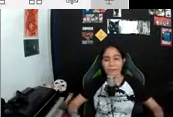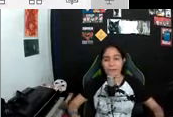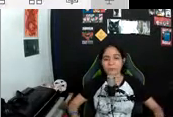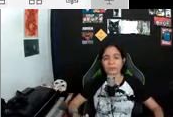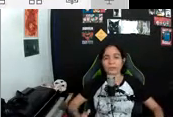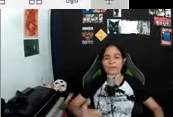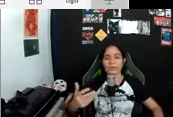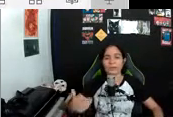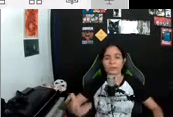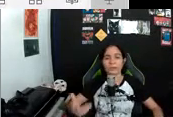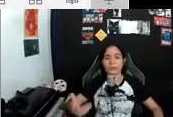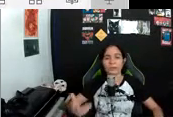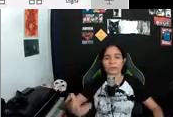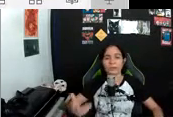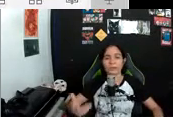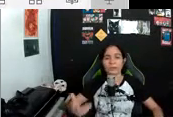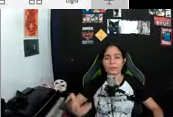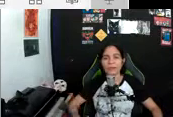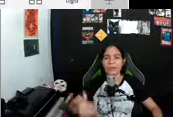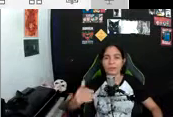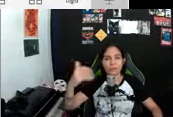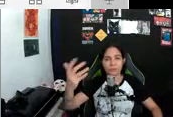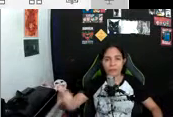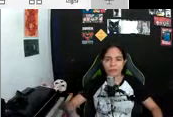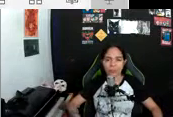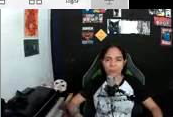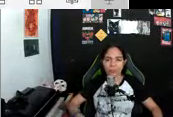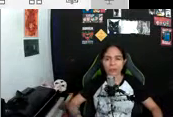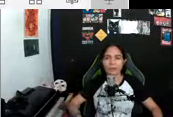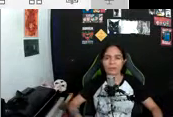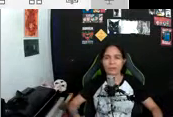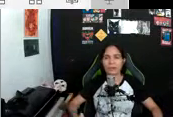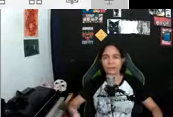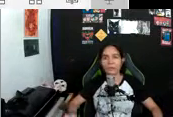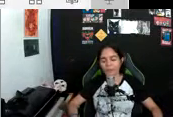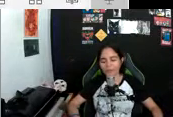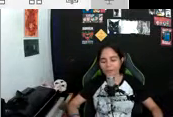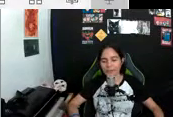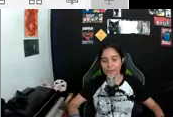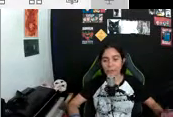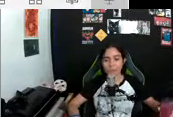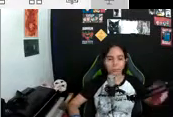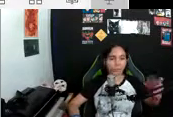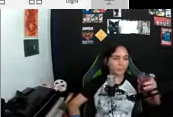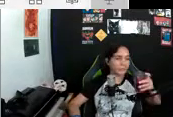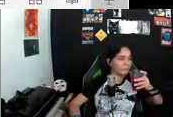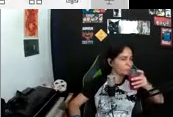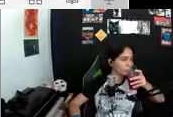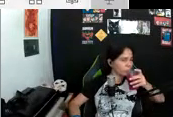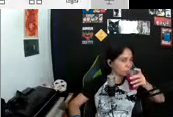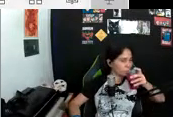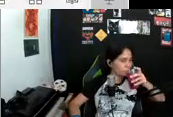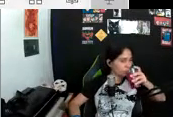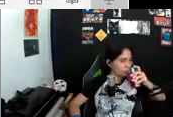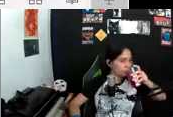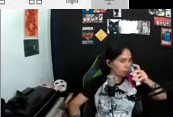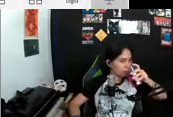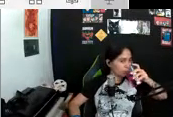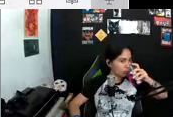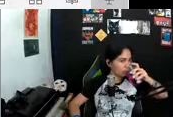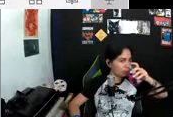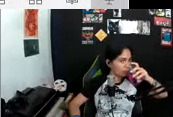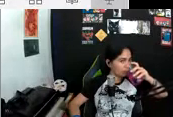esses cuidados, né, de uma necessidade de talvez uma complementação ou revalidação do diploma.